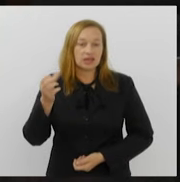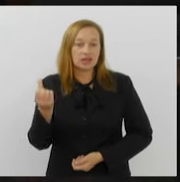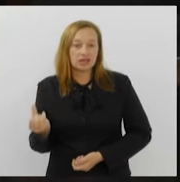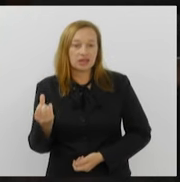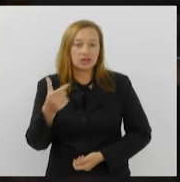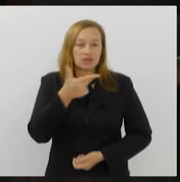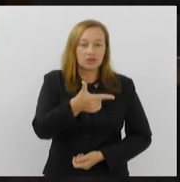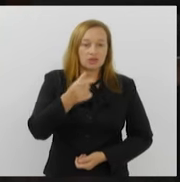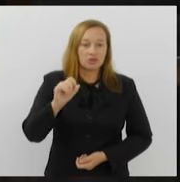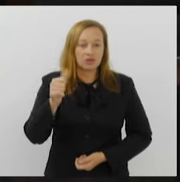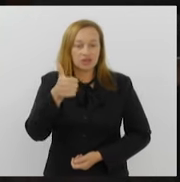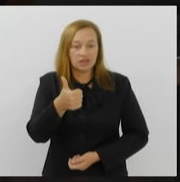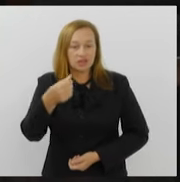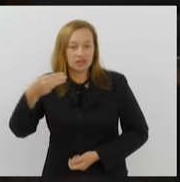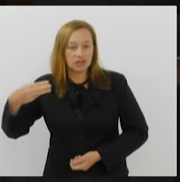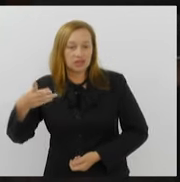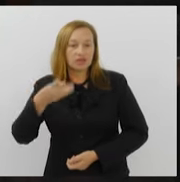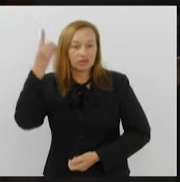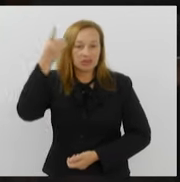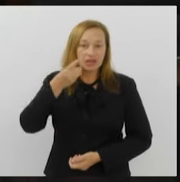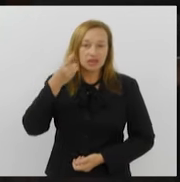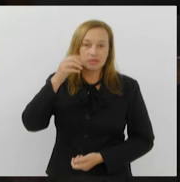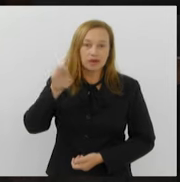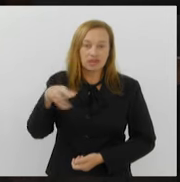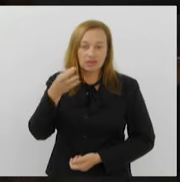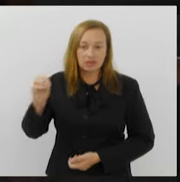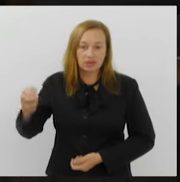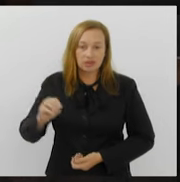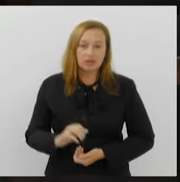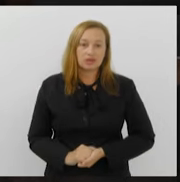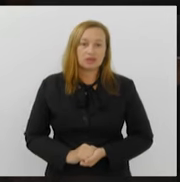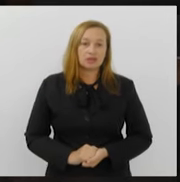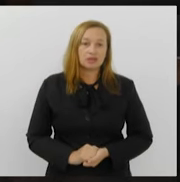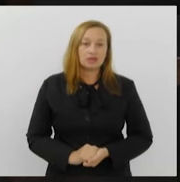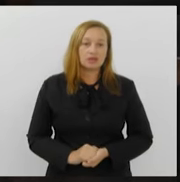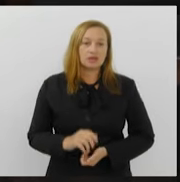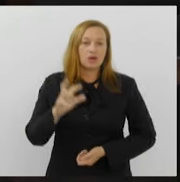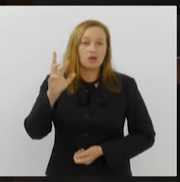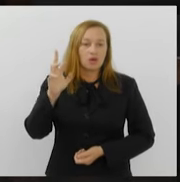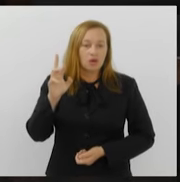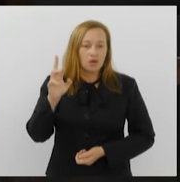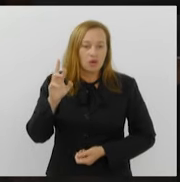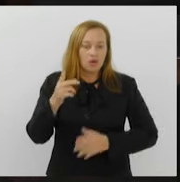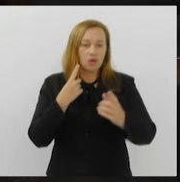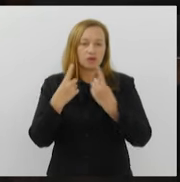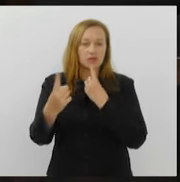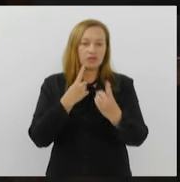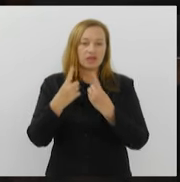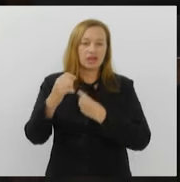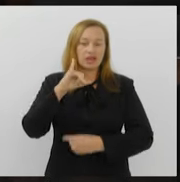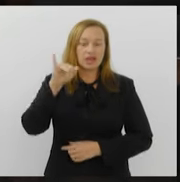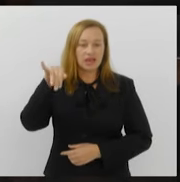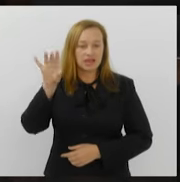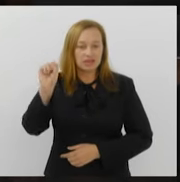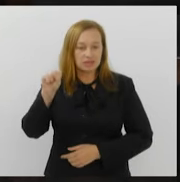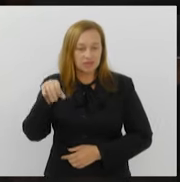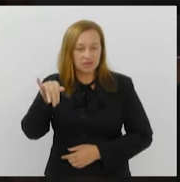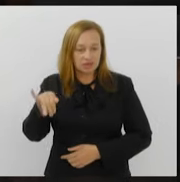666/2023, de autoria do deputado Brazão, que denomina a rodovia Yasmine Couto Ribeiro, o trecho da